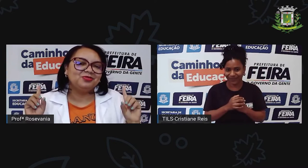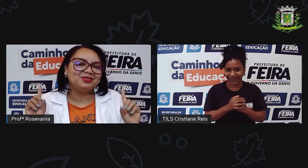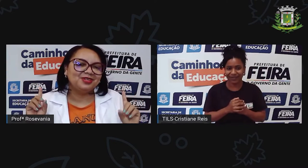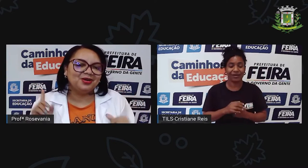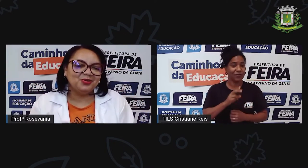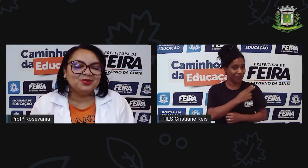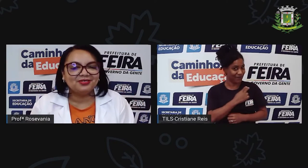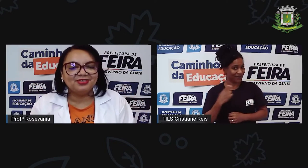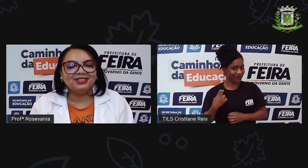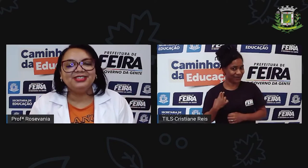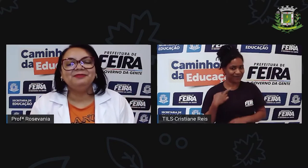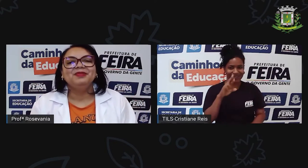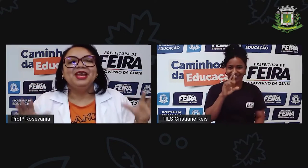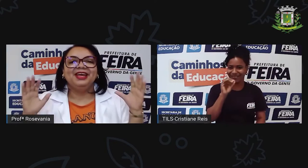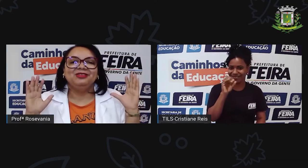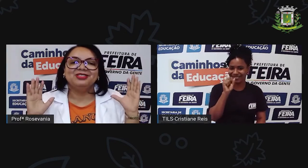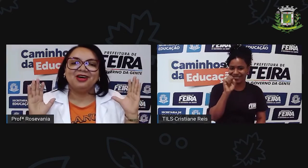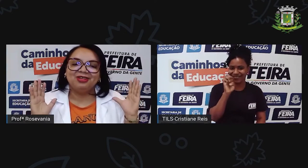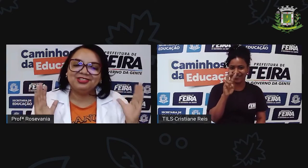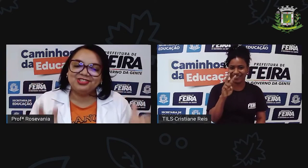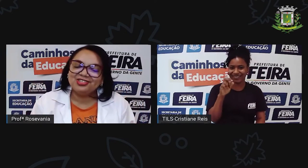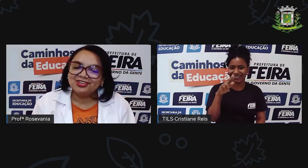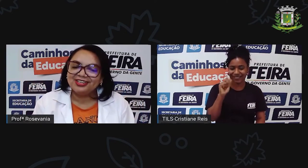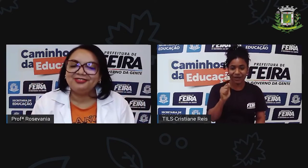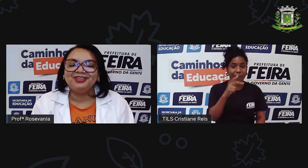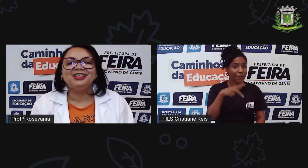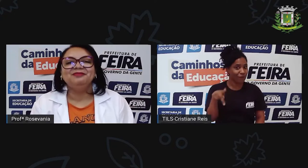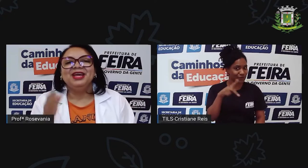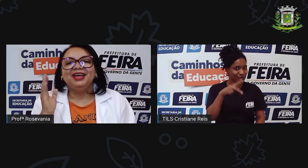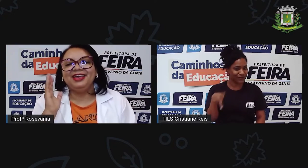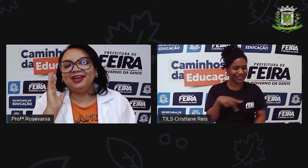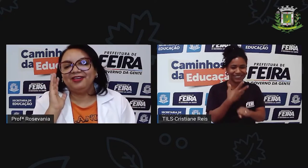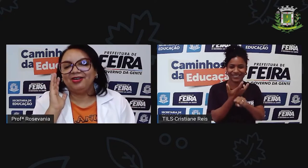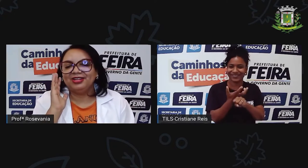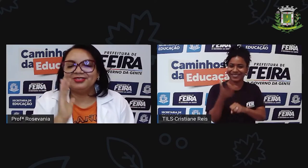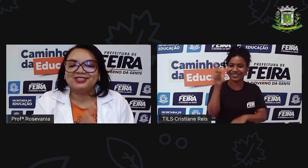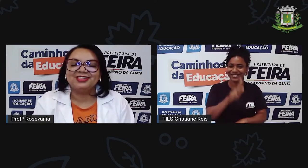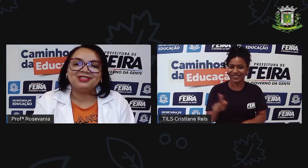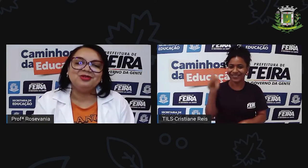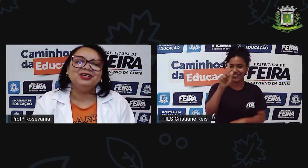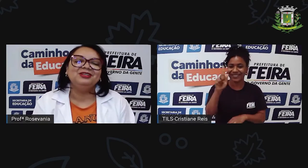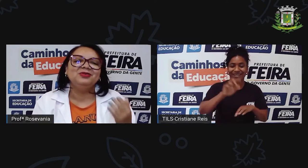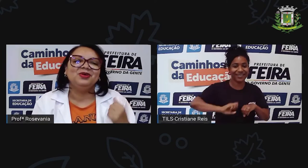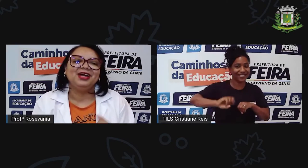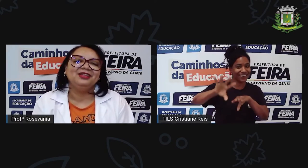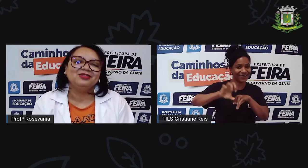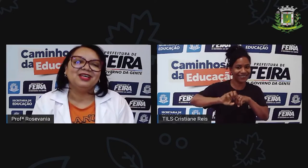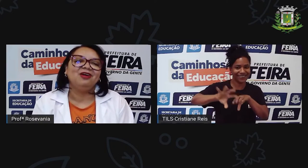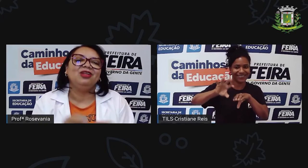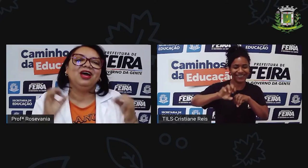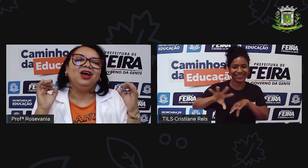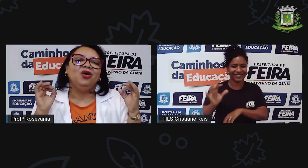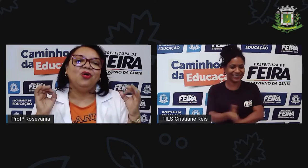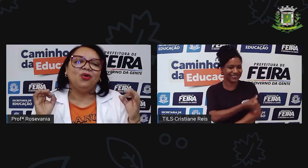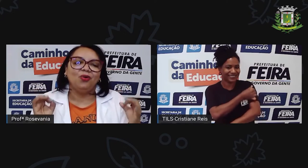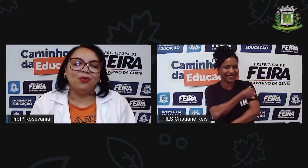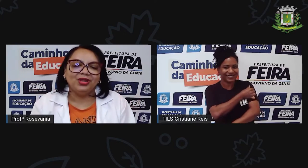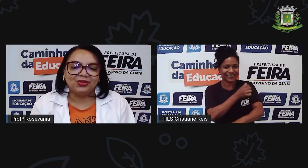sou a professora Rosivânia, é nossa aula de geografia e é a aula do sexto ano, é a nossa